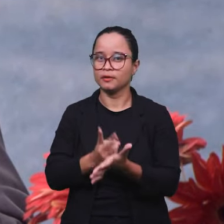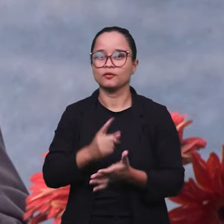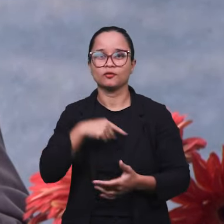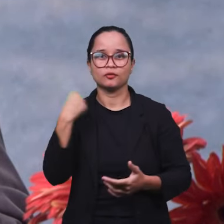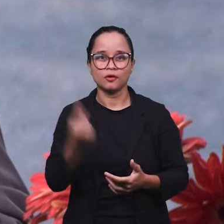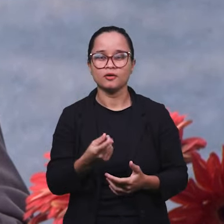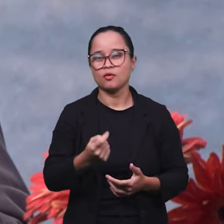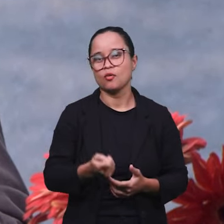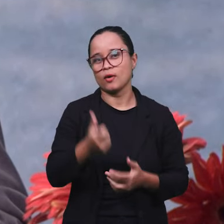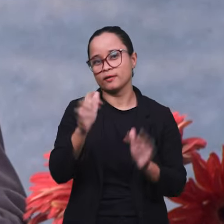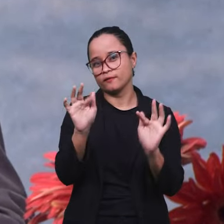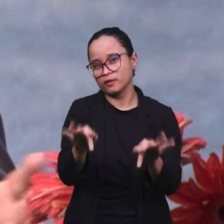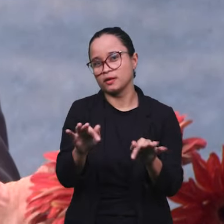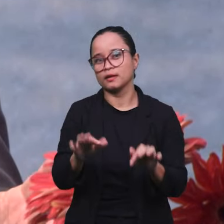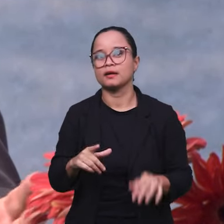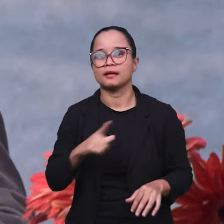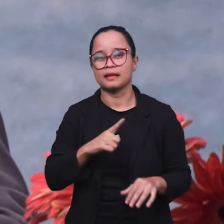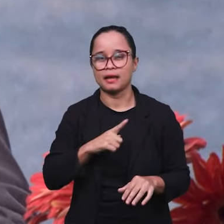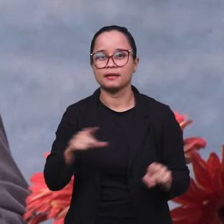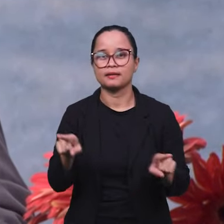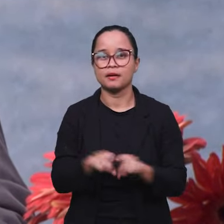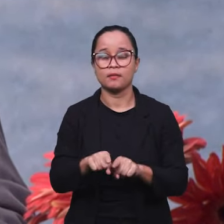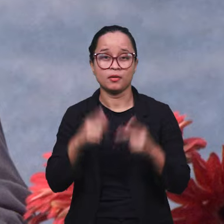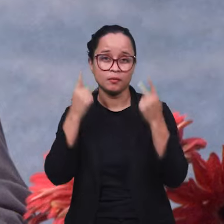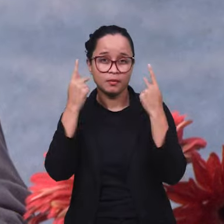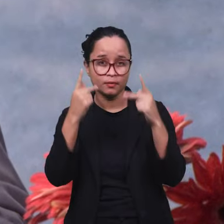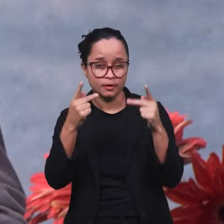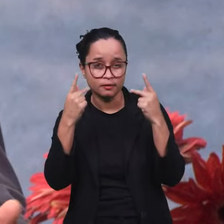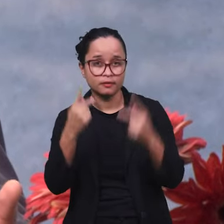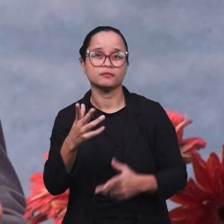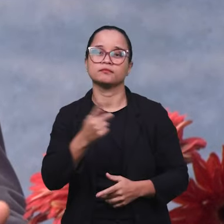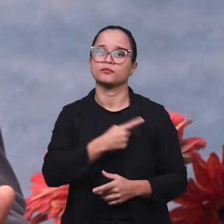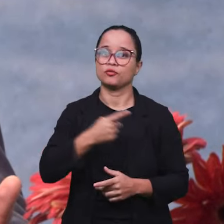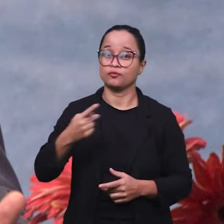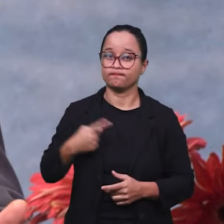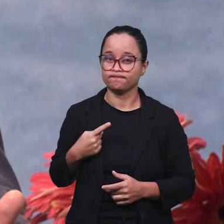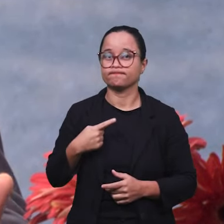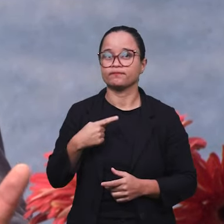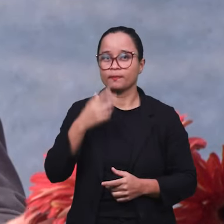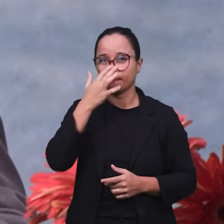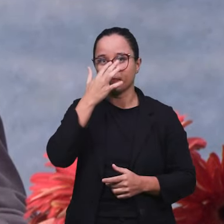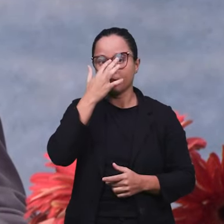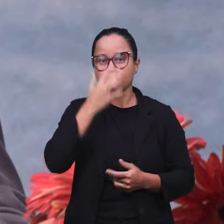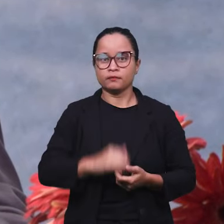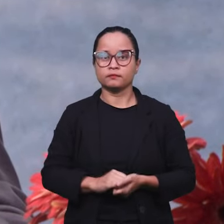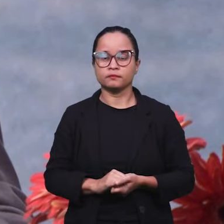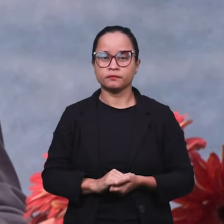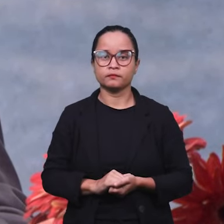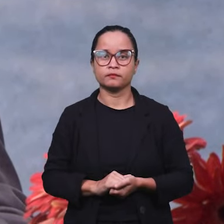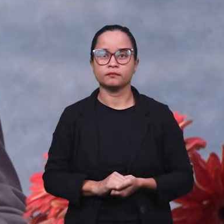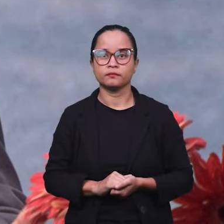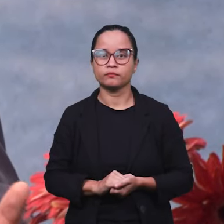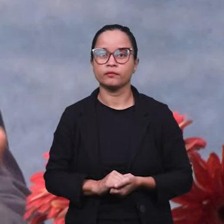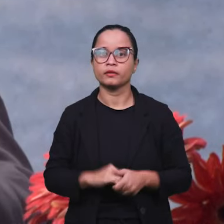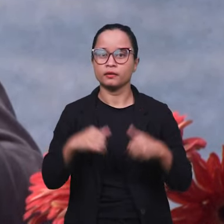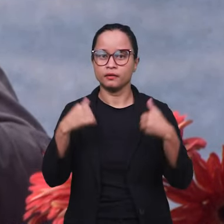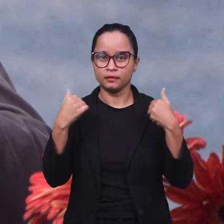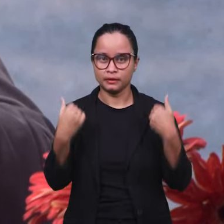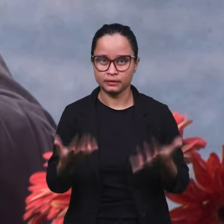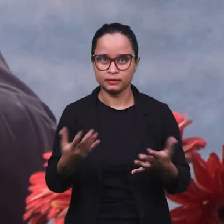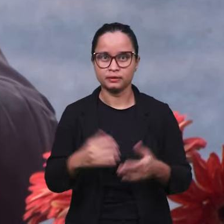e sempre, quando a gente está chegando perto do final do programa, a gente traz uma mensagem, uma palavra de um pastor